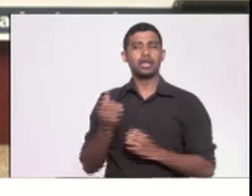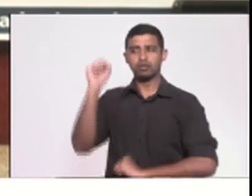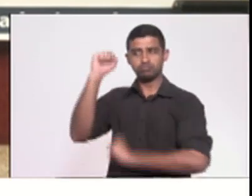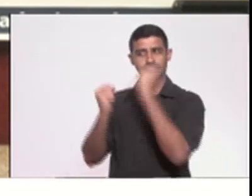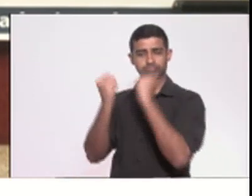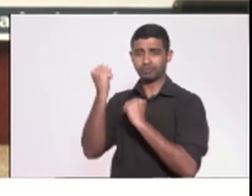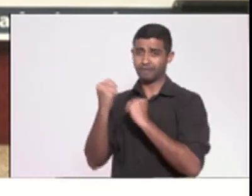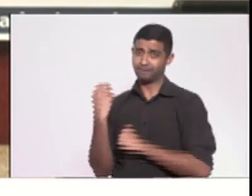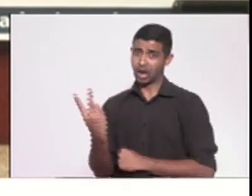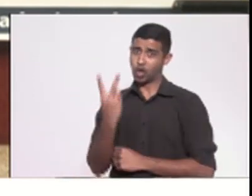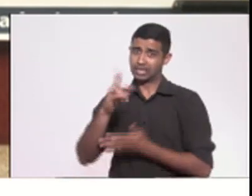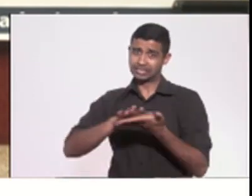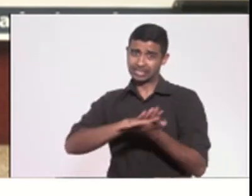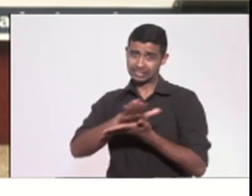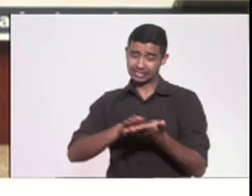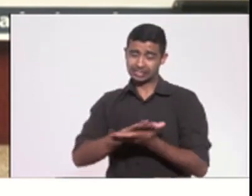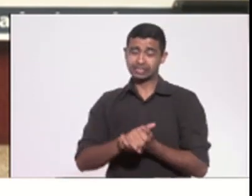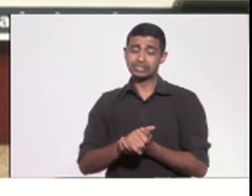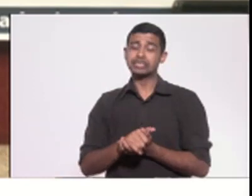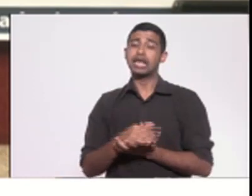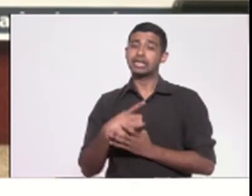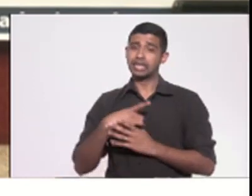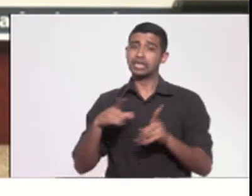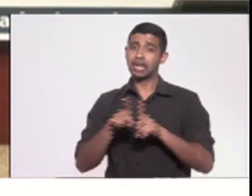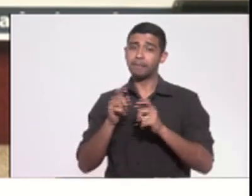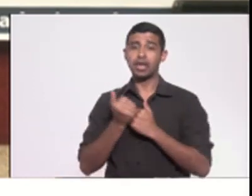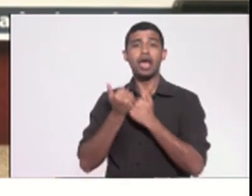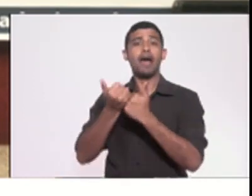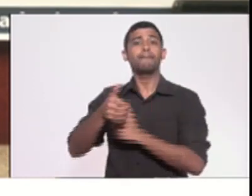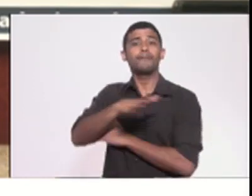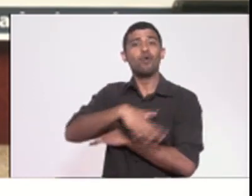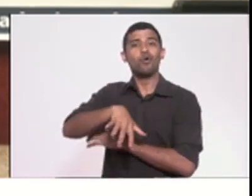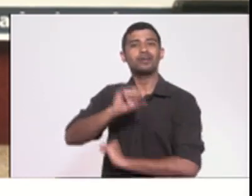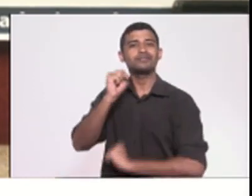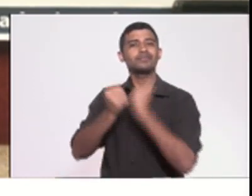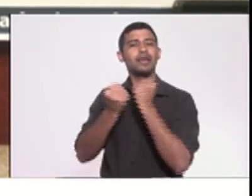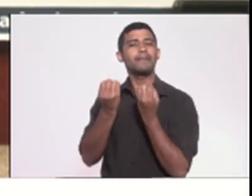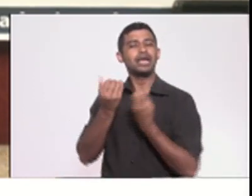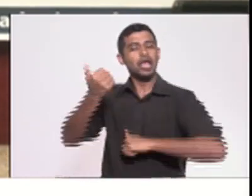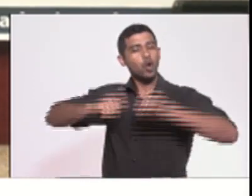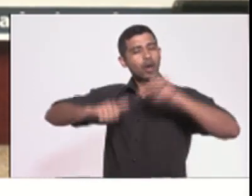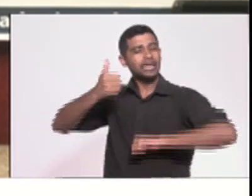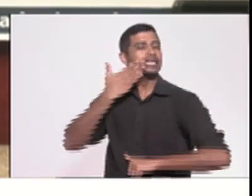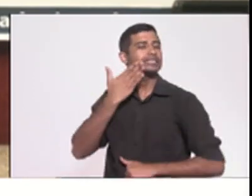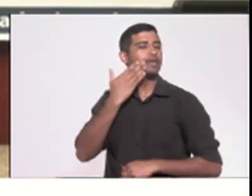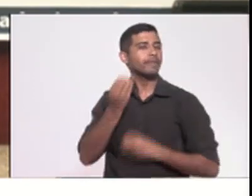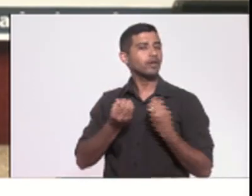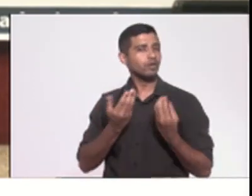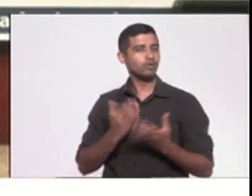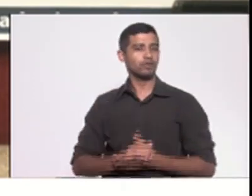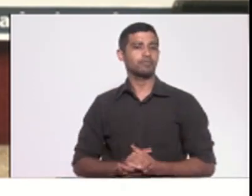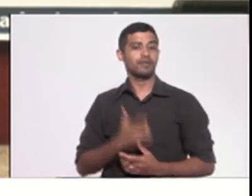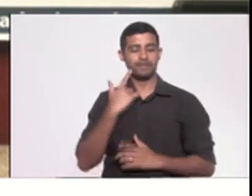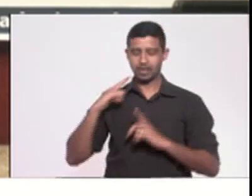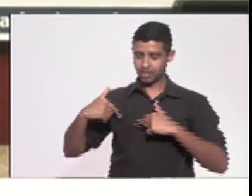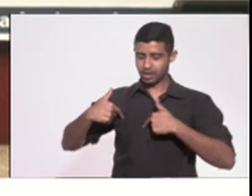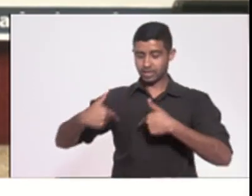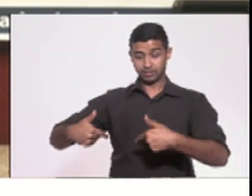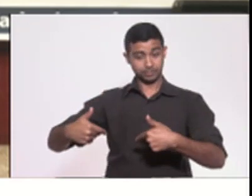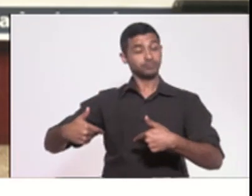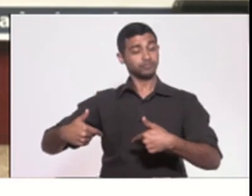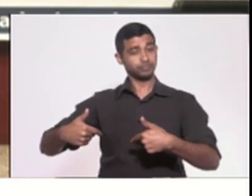não valoriza, e apoiamos as indústrias no controle de qualidade de inoculantes. Essa iniciativa ela